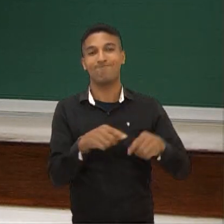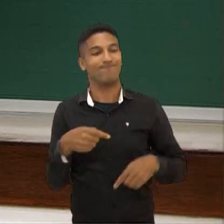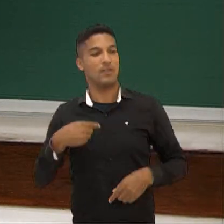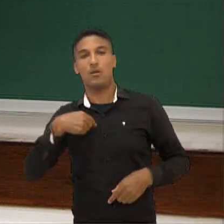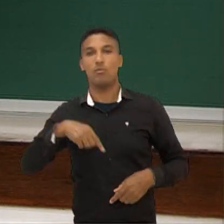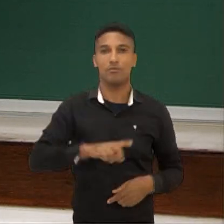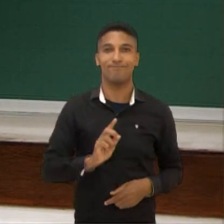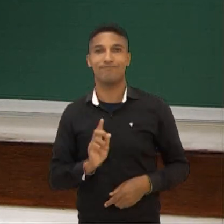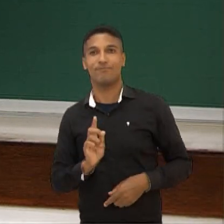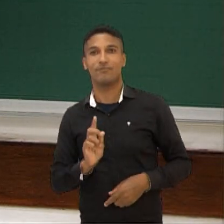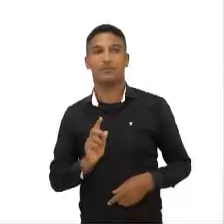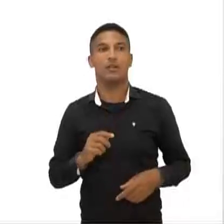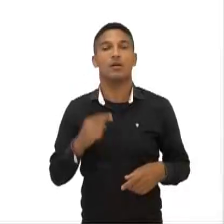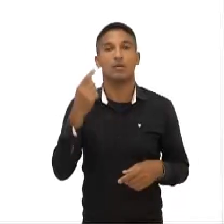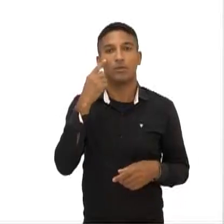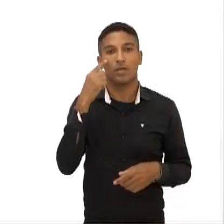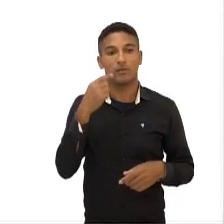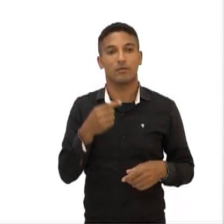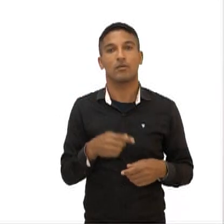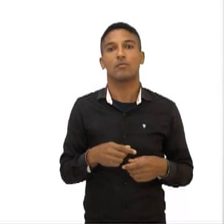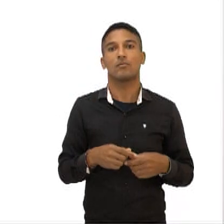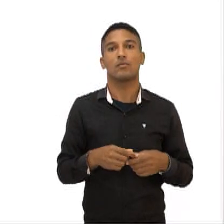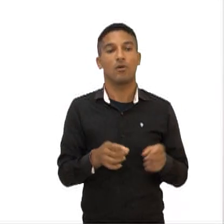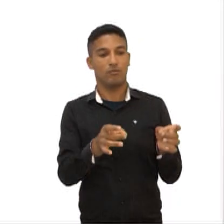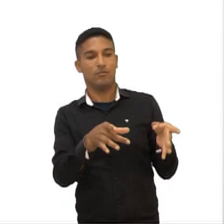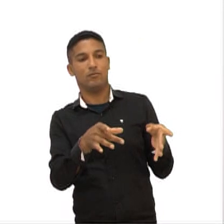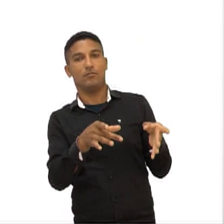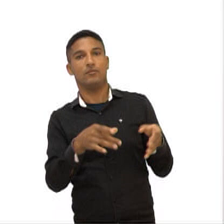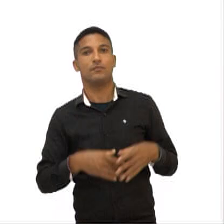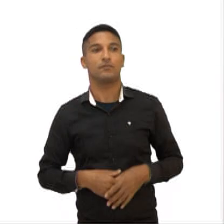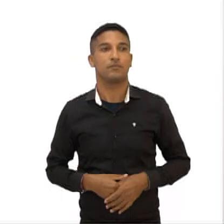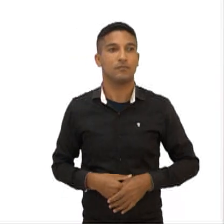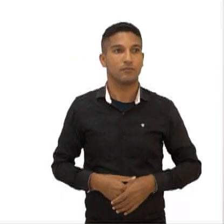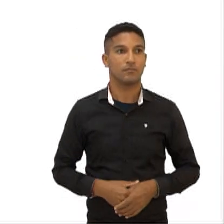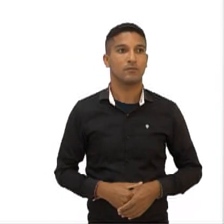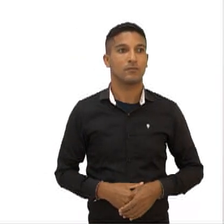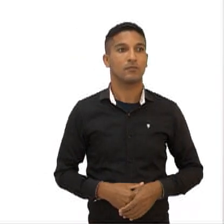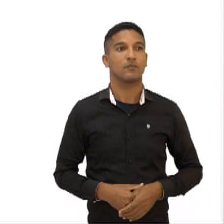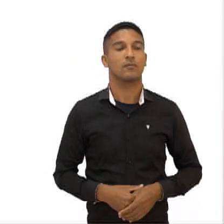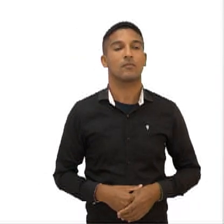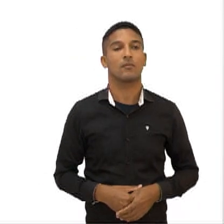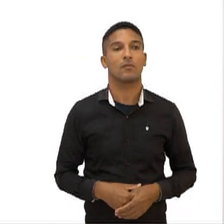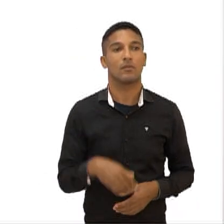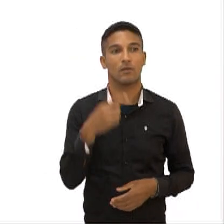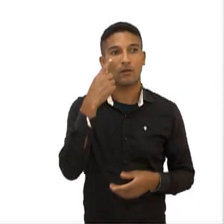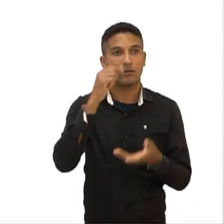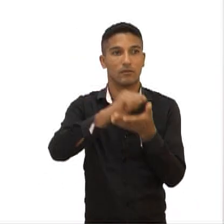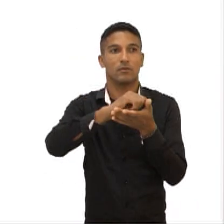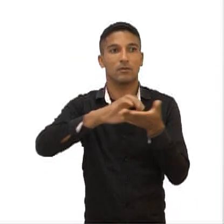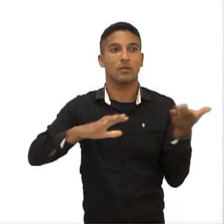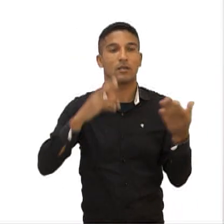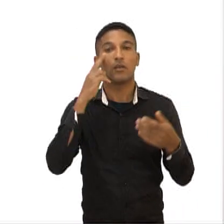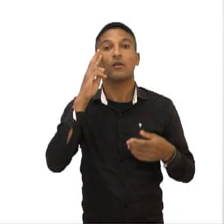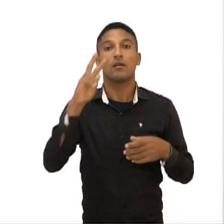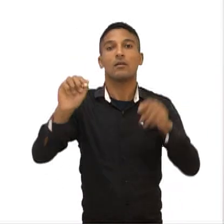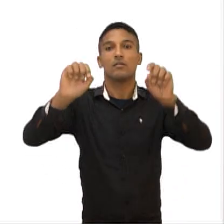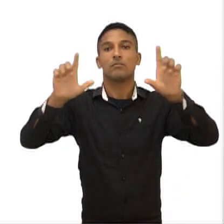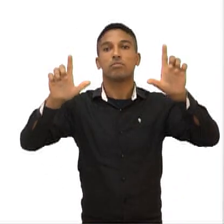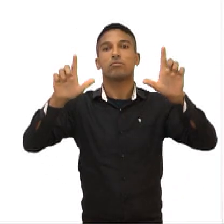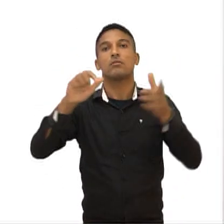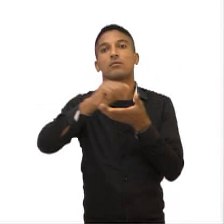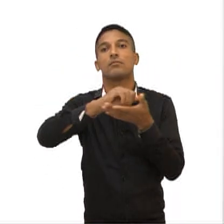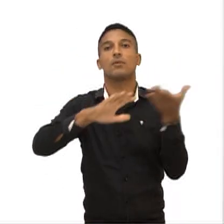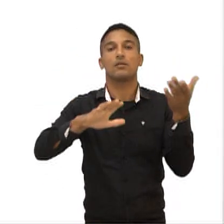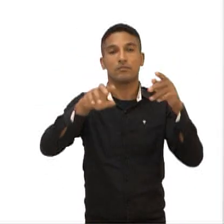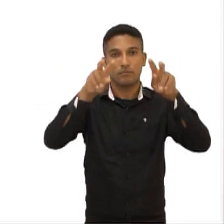número 3. Lee a frase del folder abaixo, Peru, sempre mais de lo que esperas. E marca a